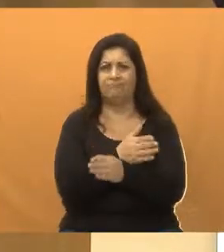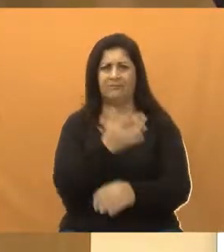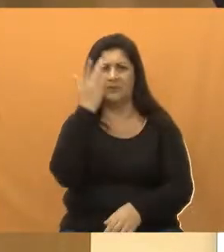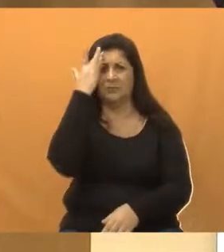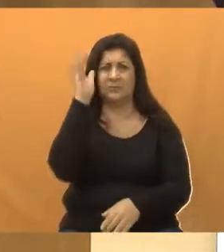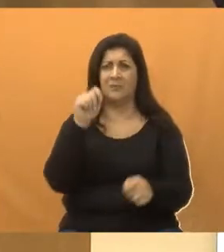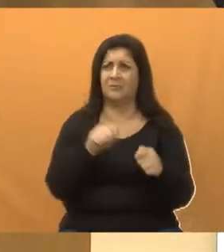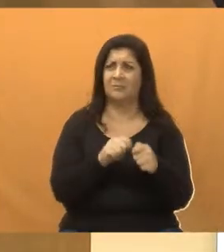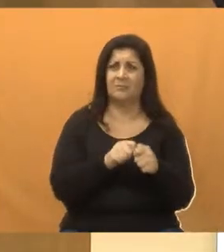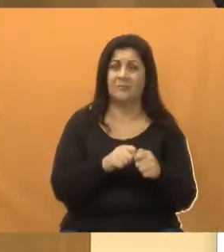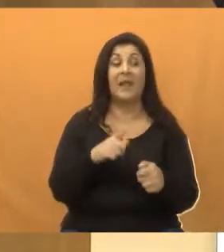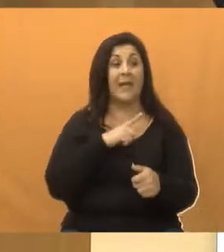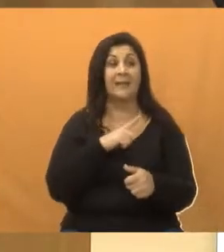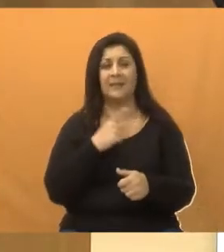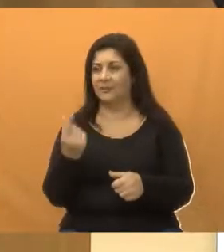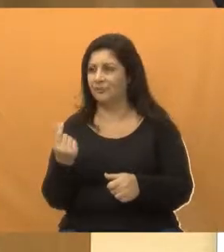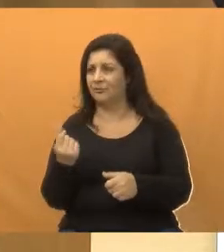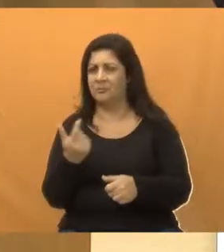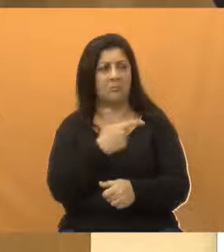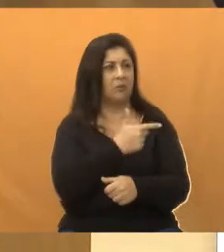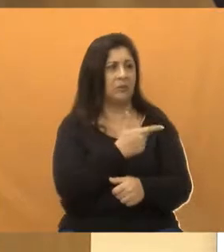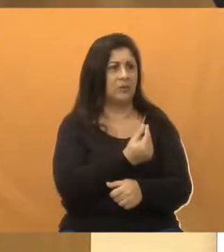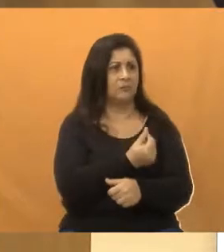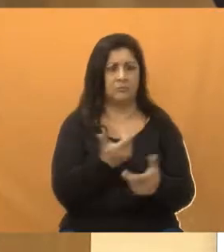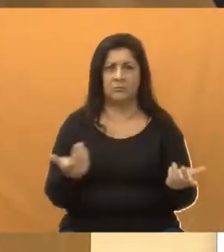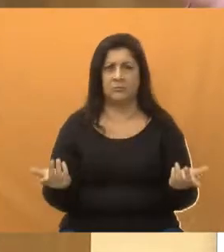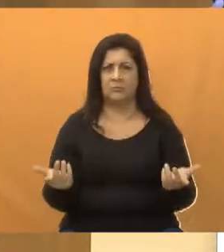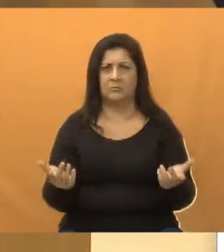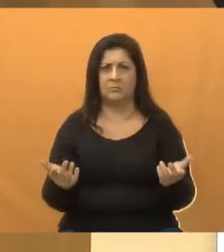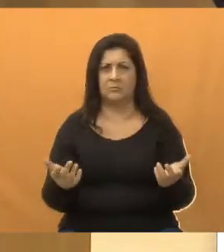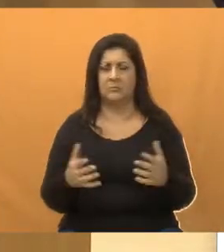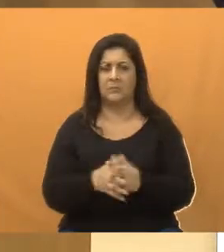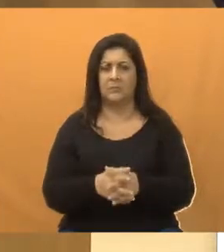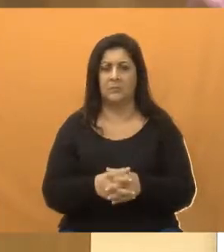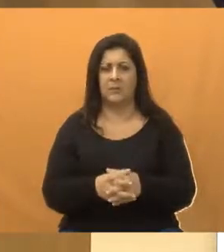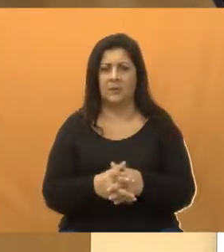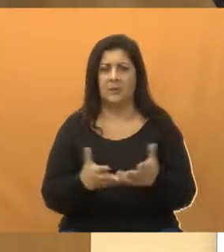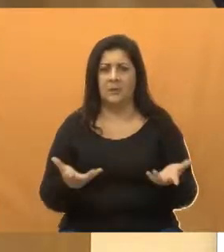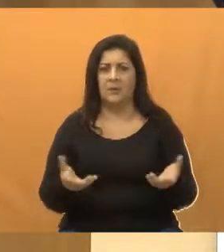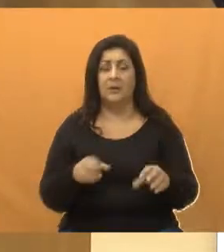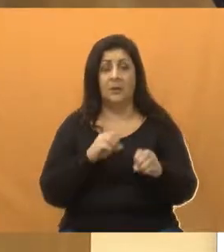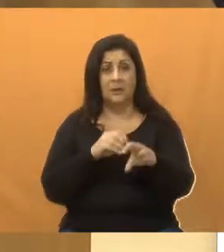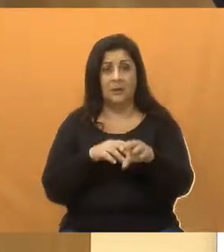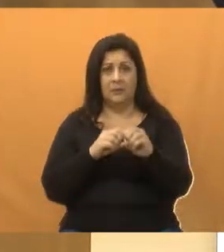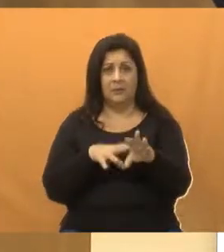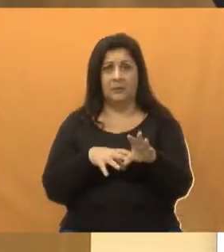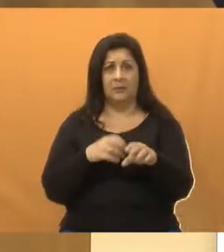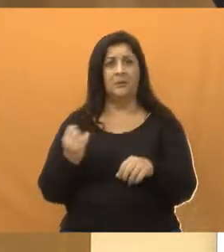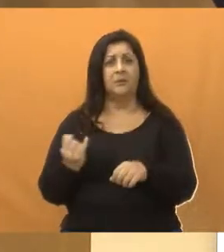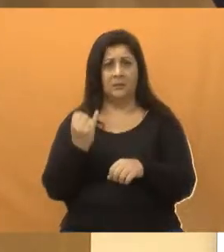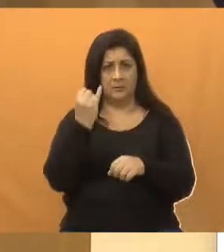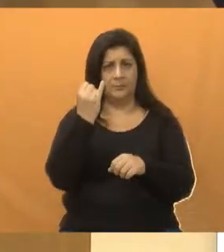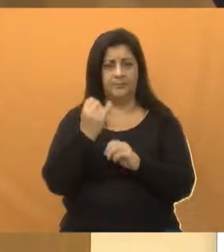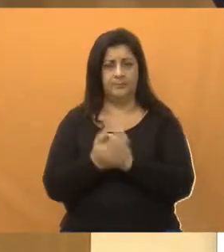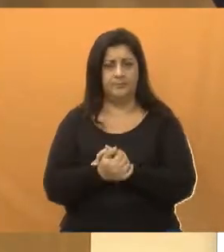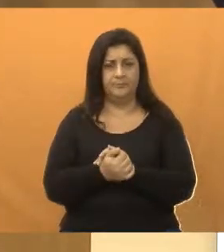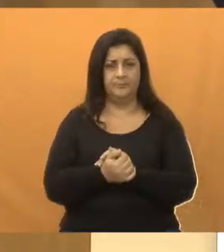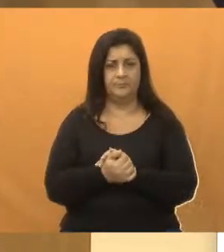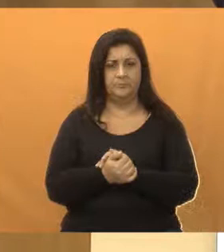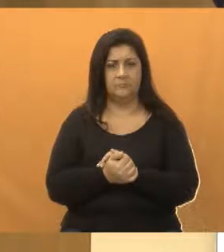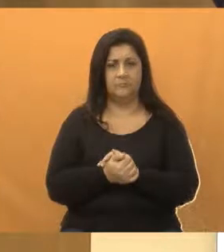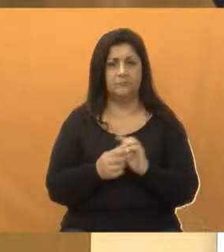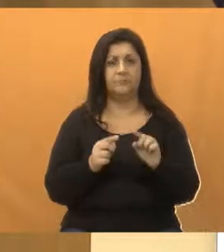faz. Uma hora tem dinheiro, a outra hora não tem dinheiro, agora quer abrir mão. A educação, gente, é importante, mas